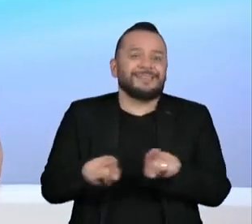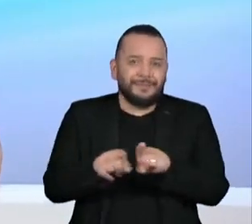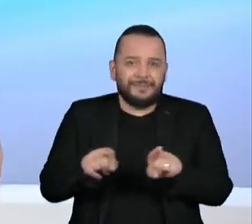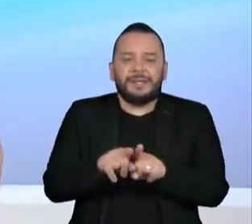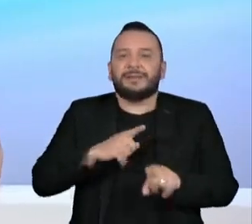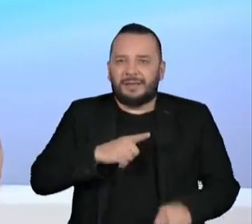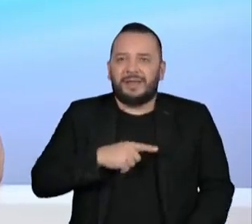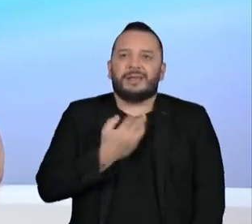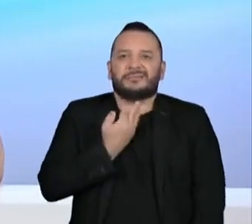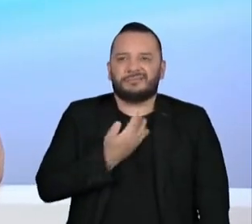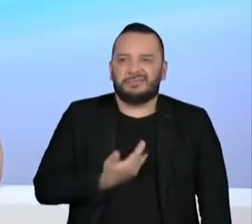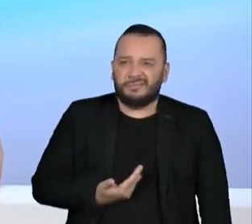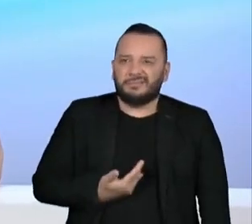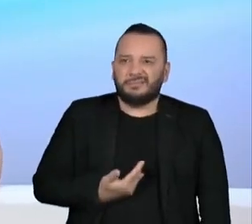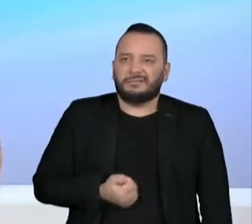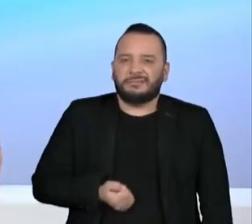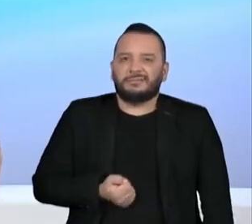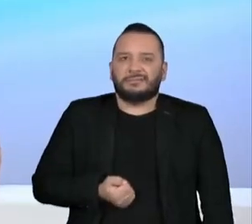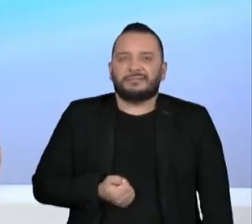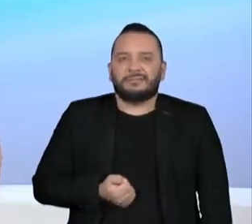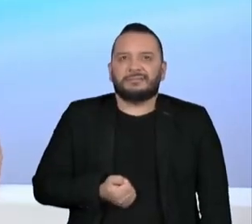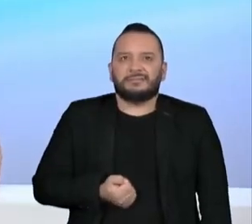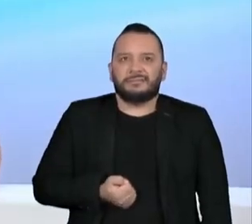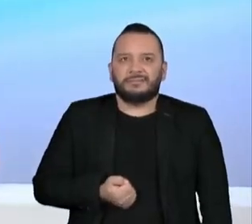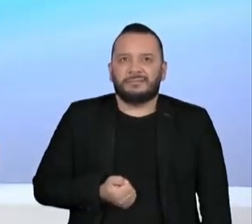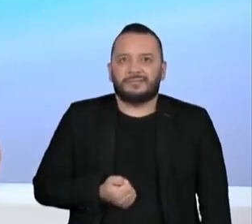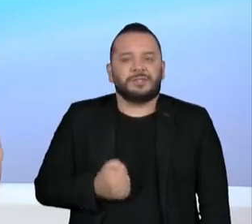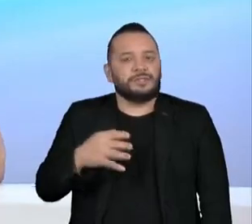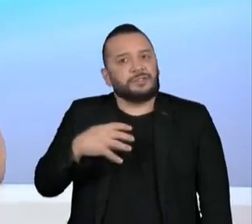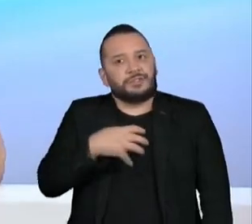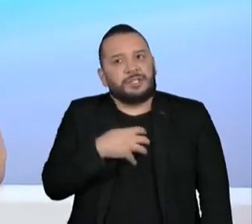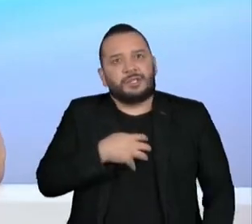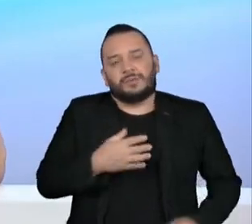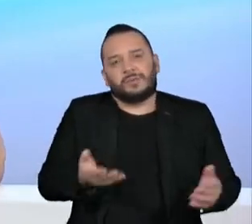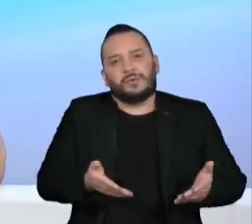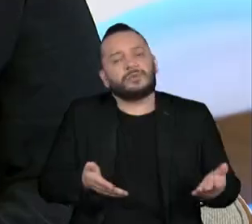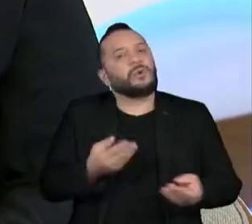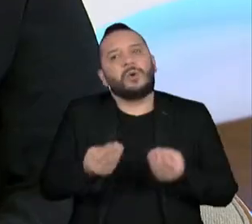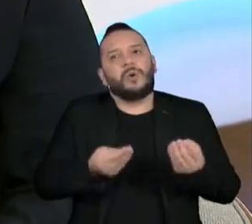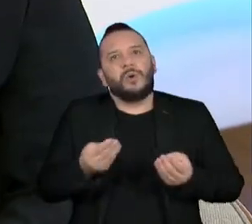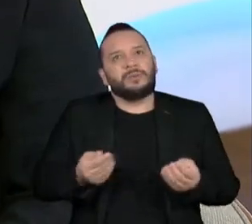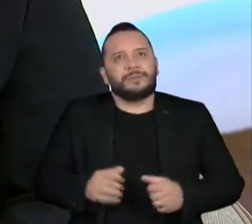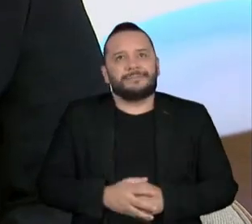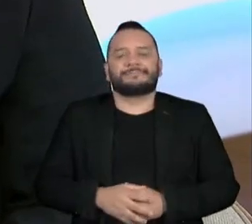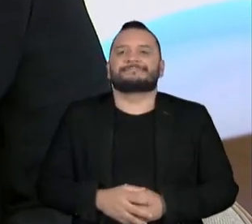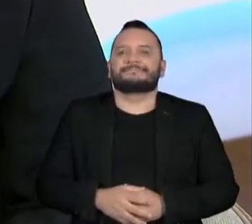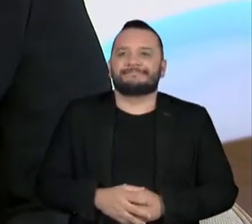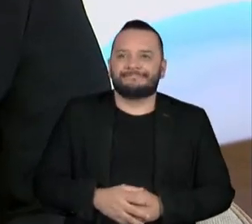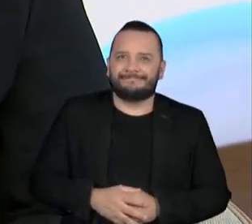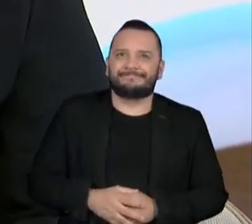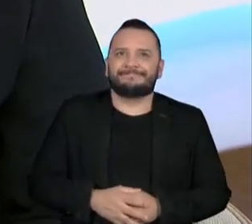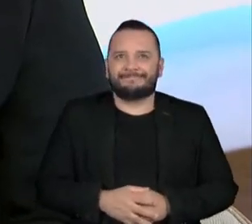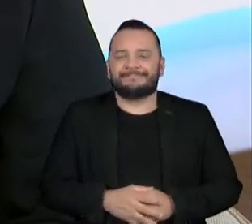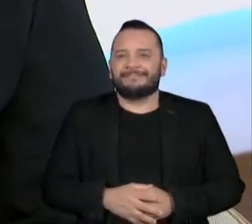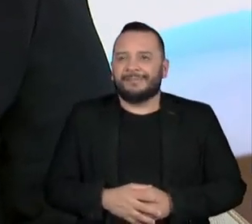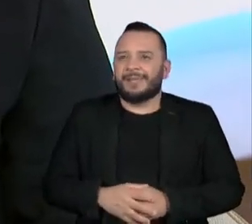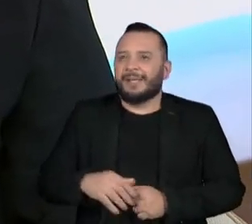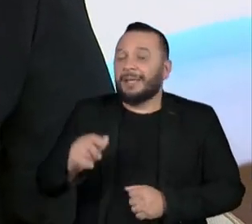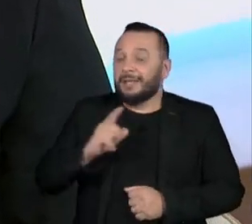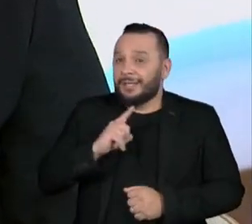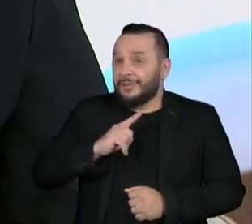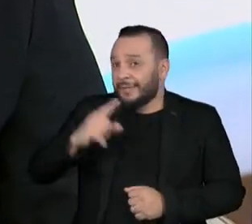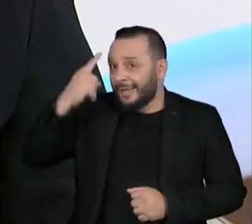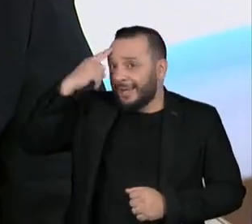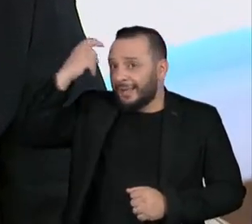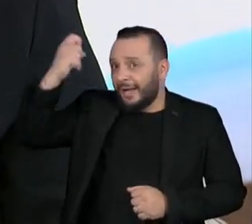uma decepção com a nossa condição também. Fernanda, sabe que eu tive muitas